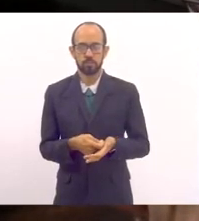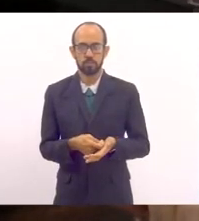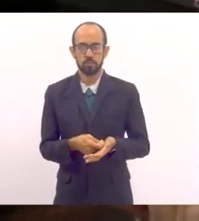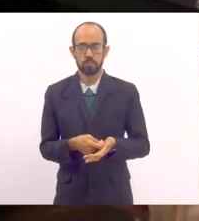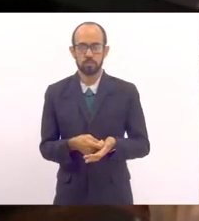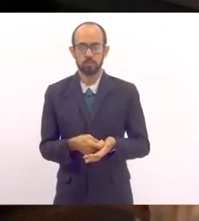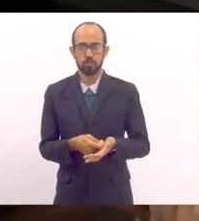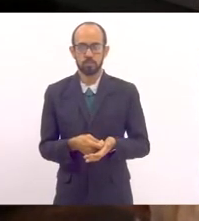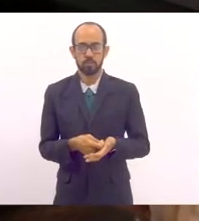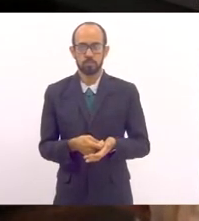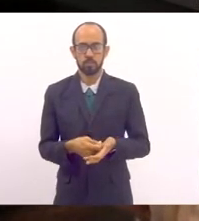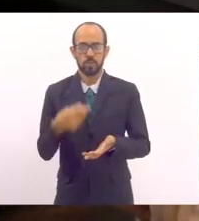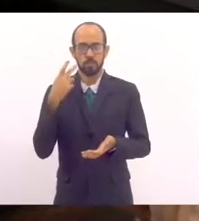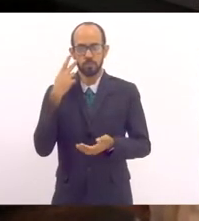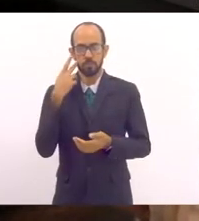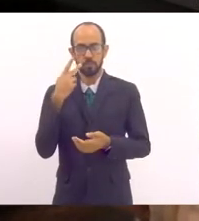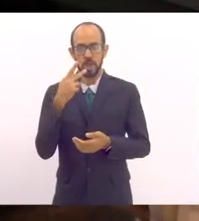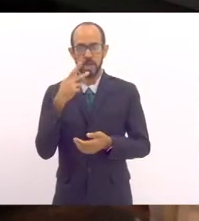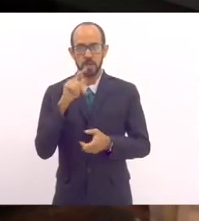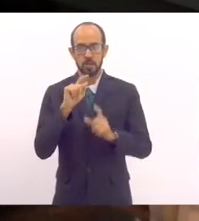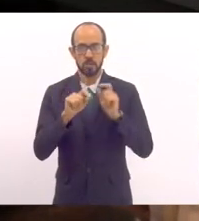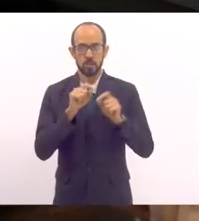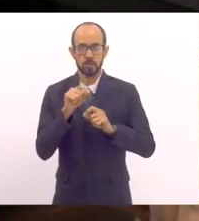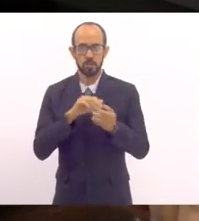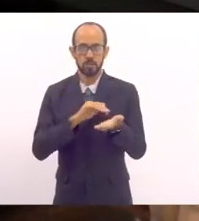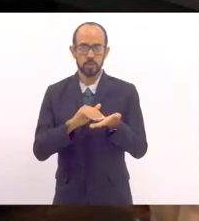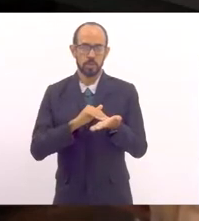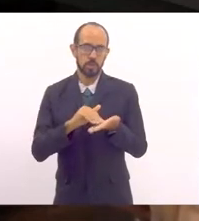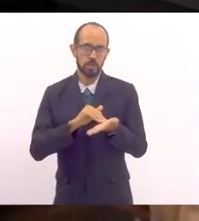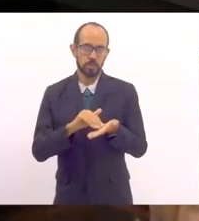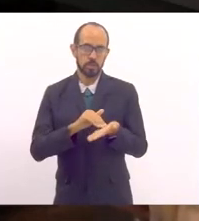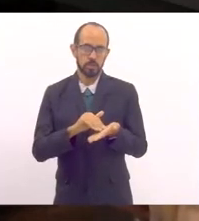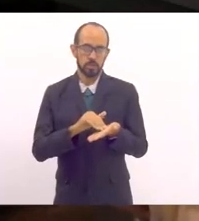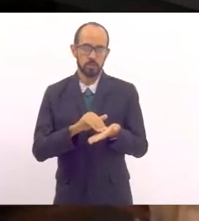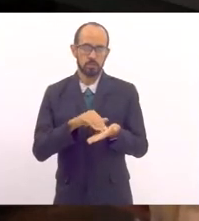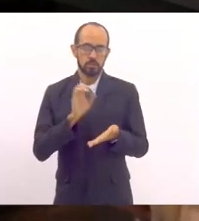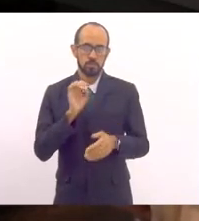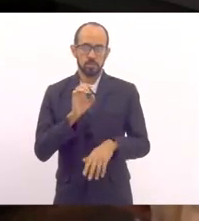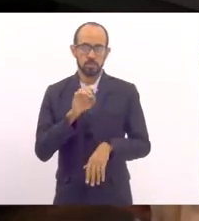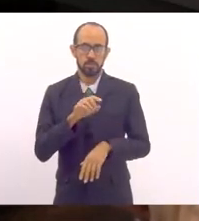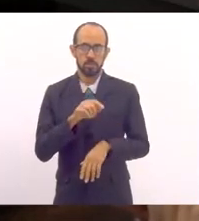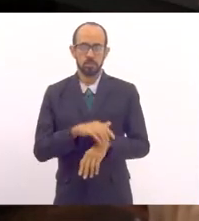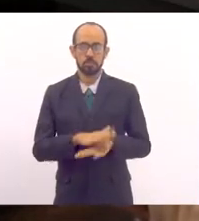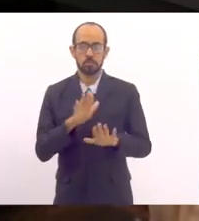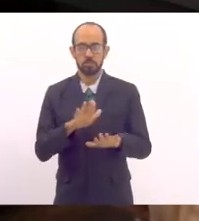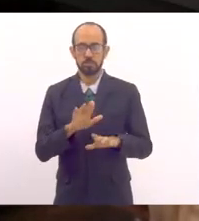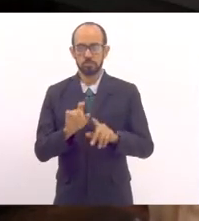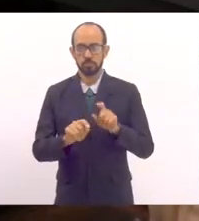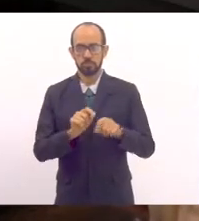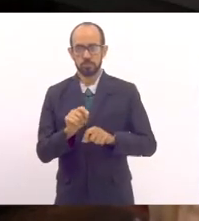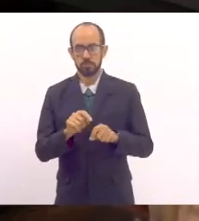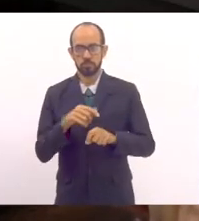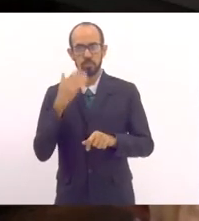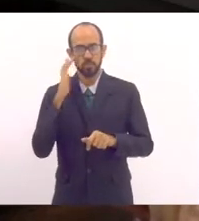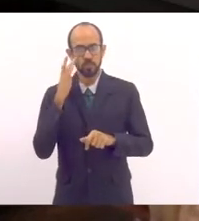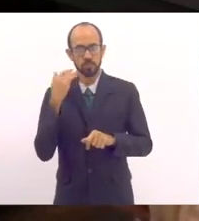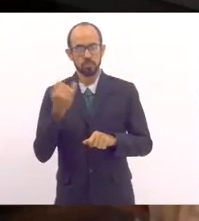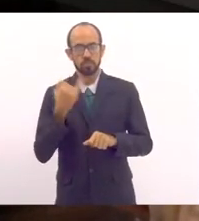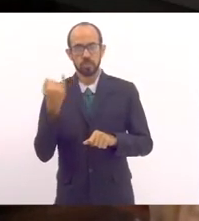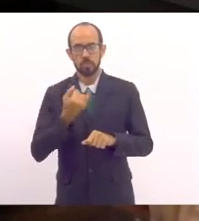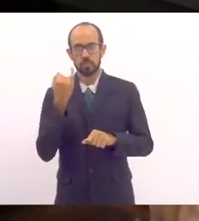a obrigatoriedade para uma secretaria, especificamente, mas eu acho que é extremamente importante